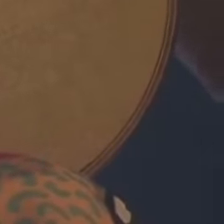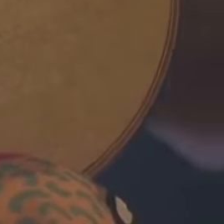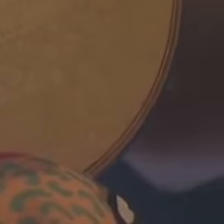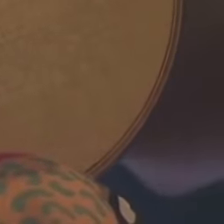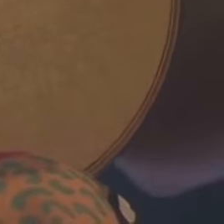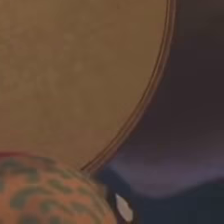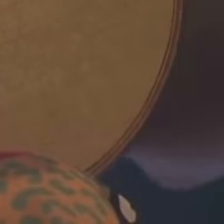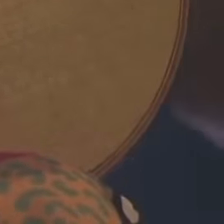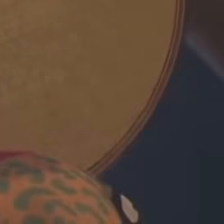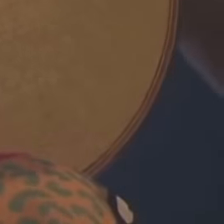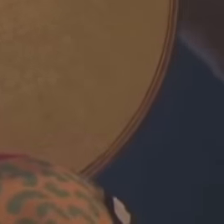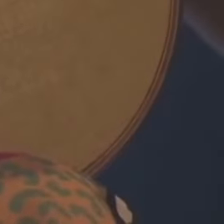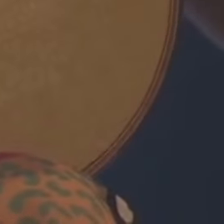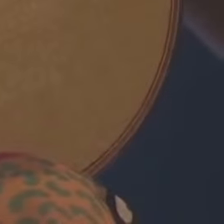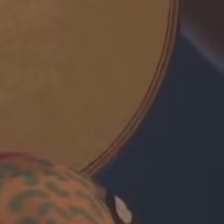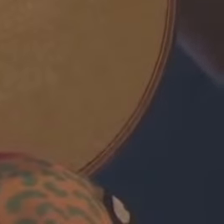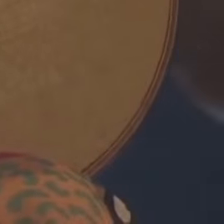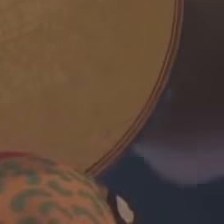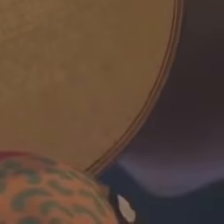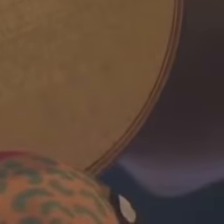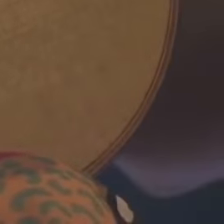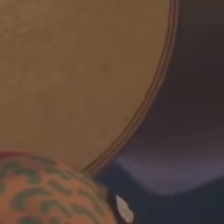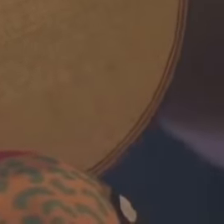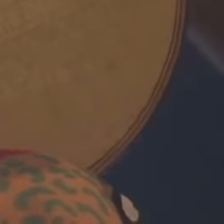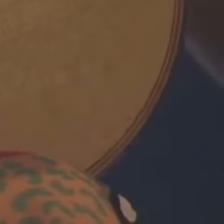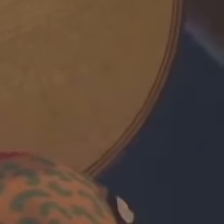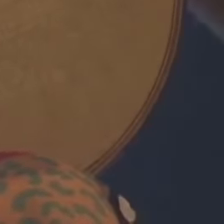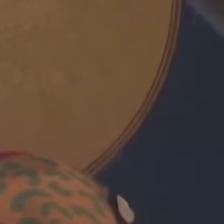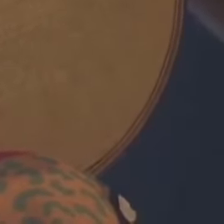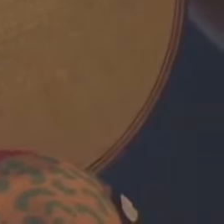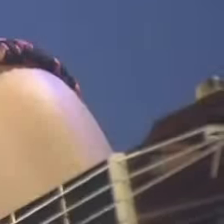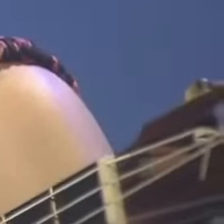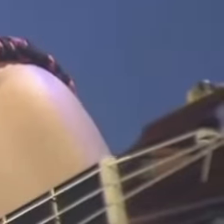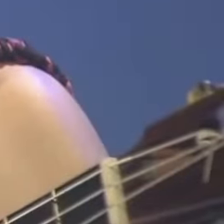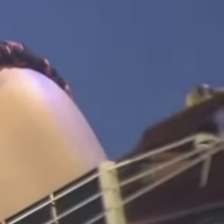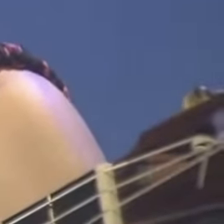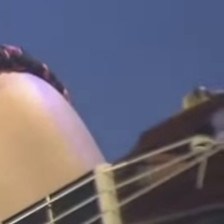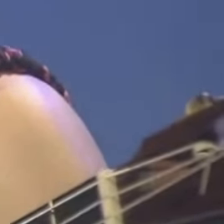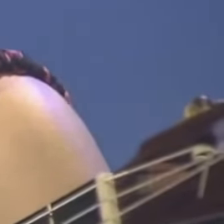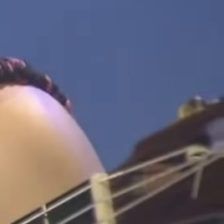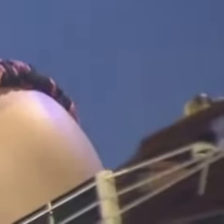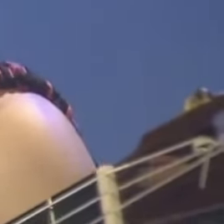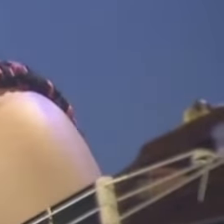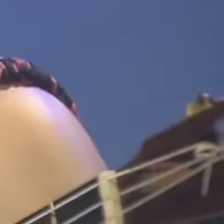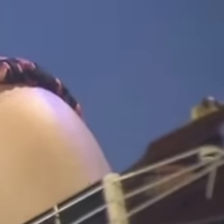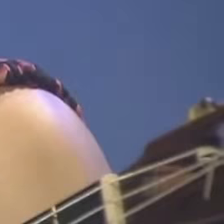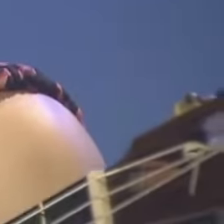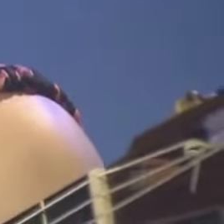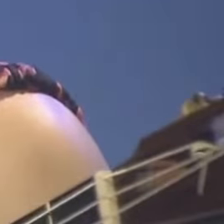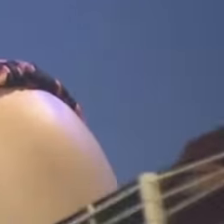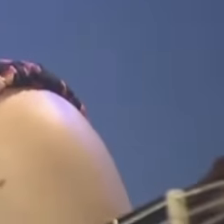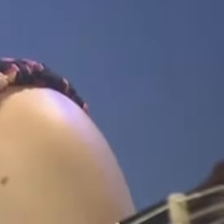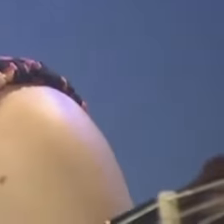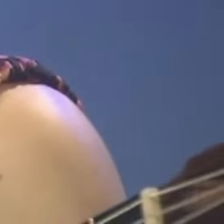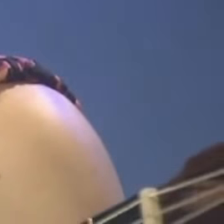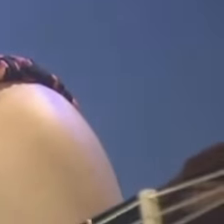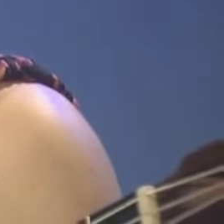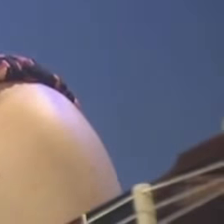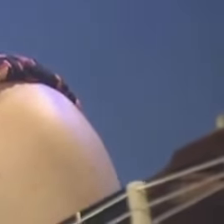Para para um pa, para pa para para um para para um dere tirire,